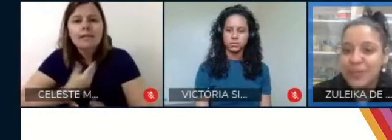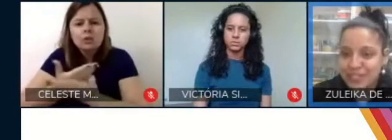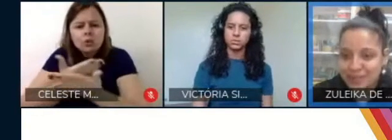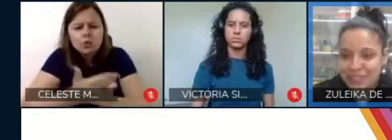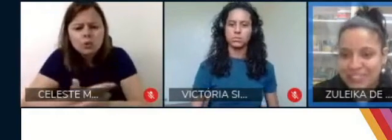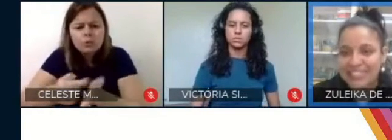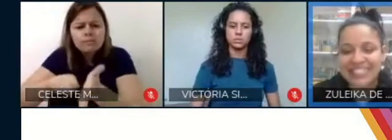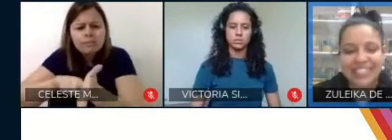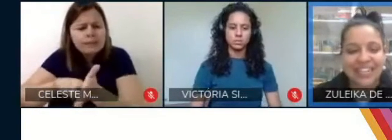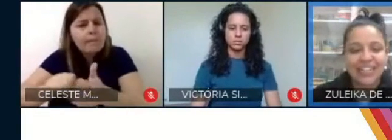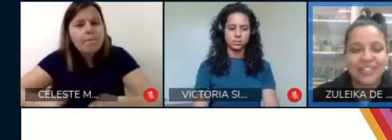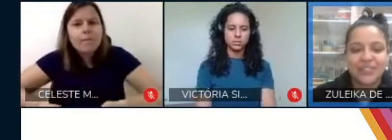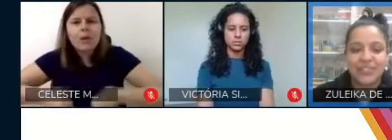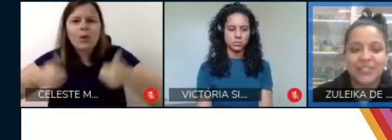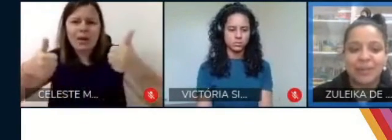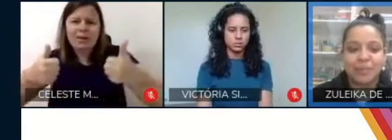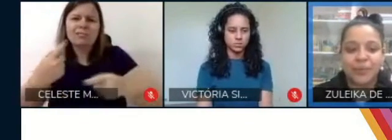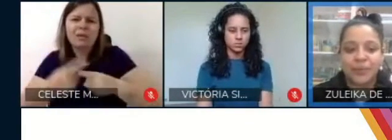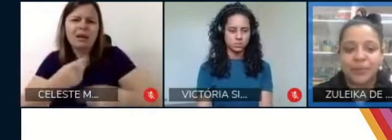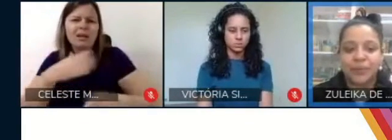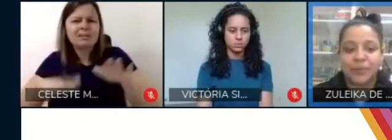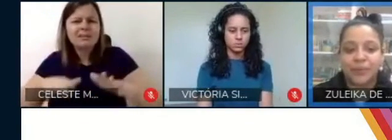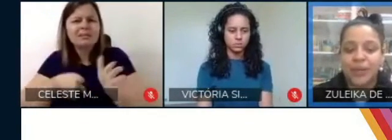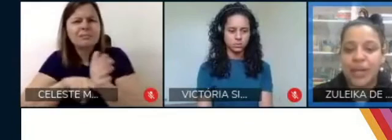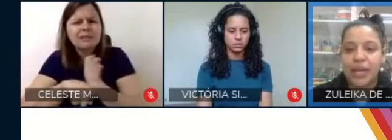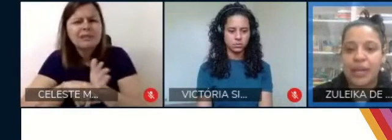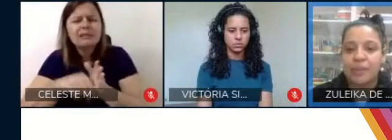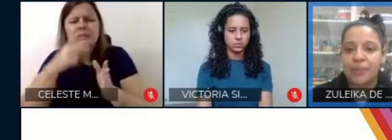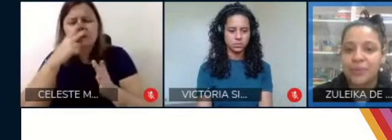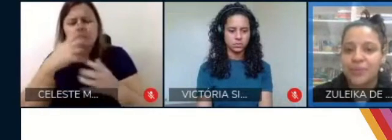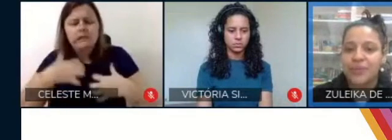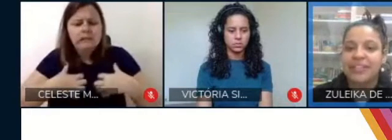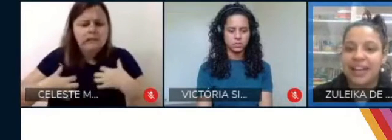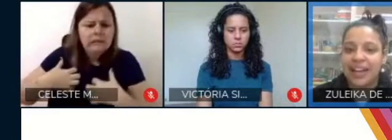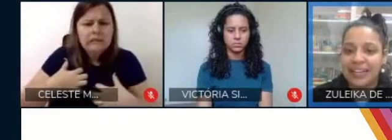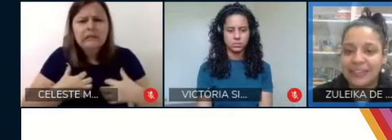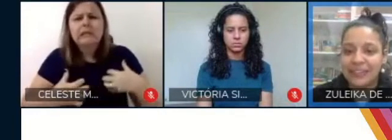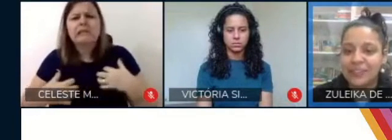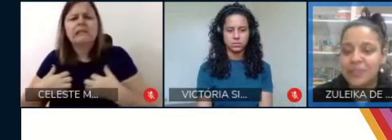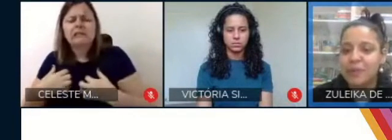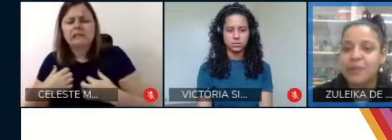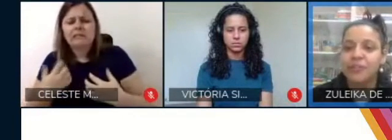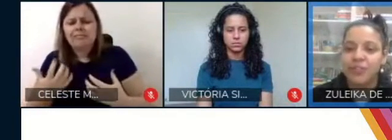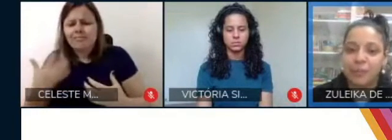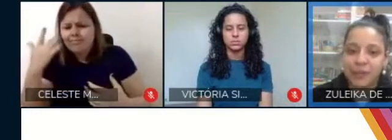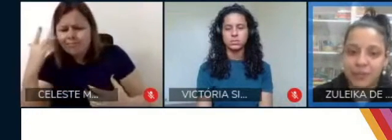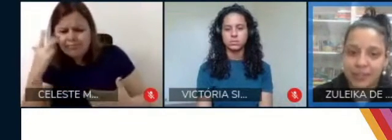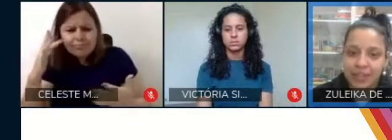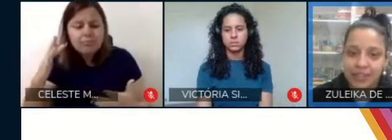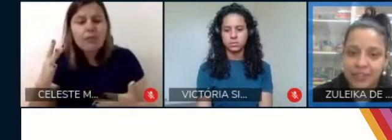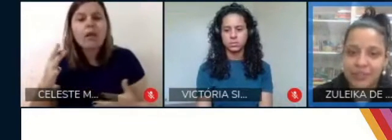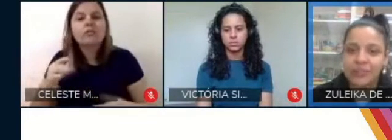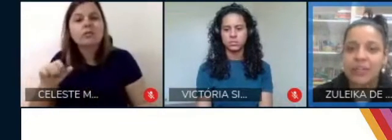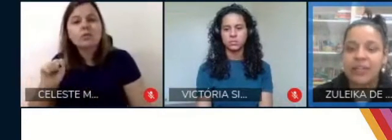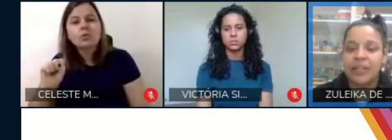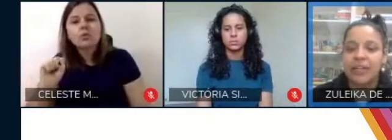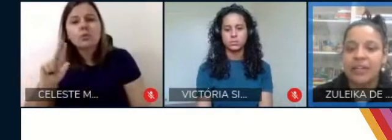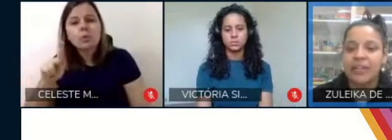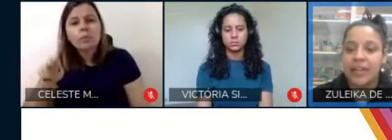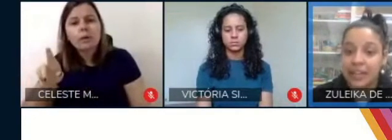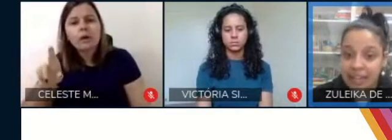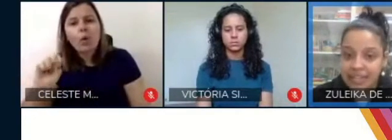nas agruras da pesquisa, né, às vezes é muito solitário, e o Super 8 vem para ajudar